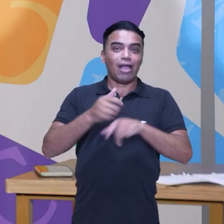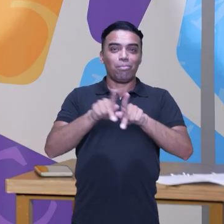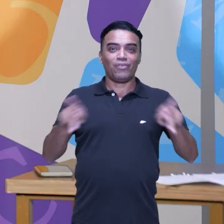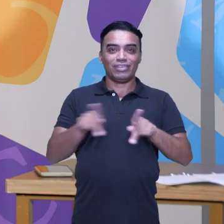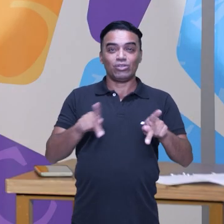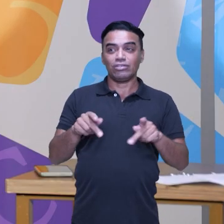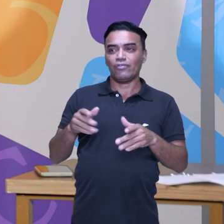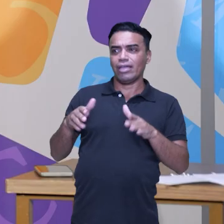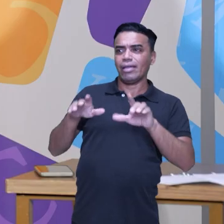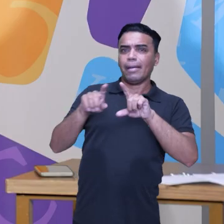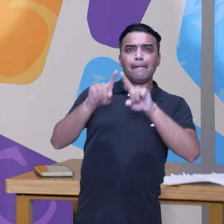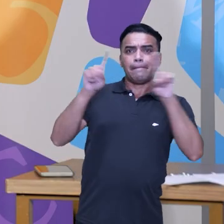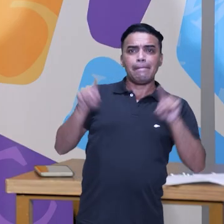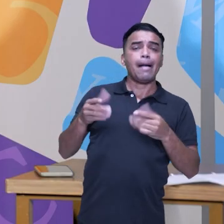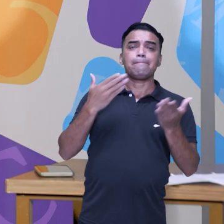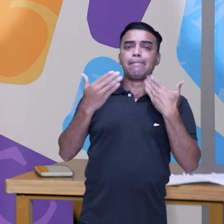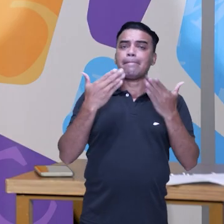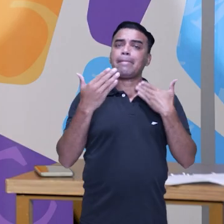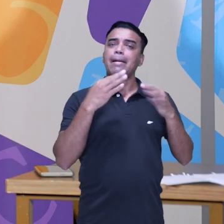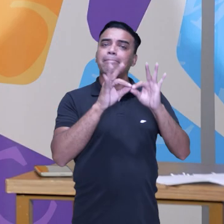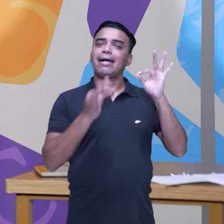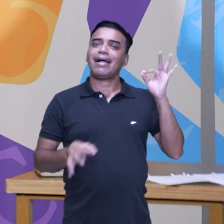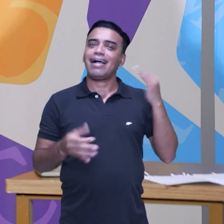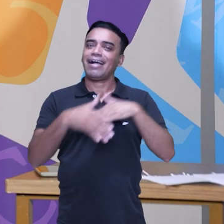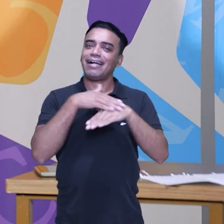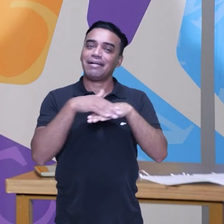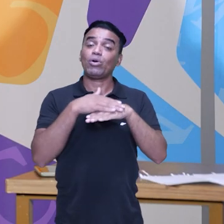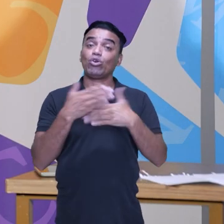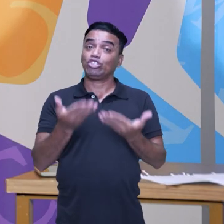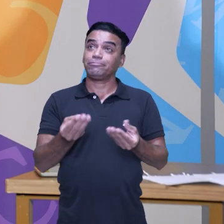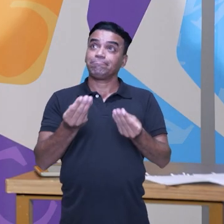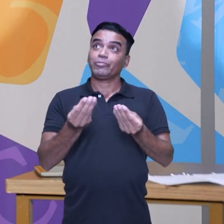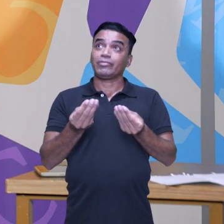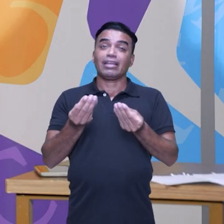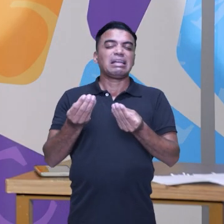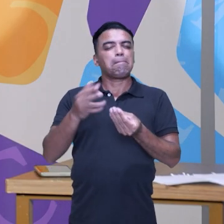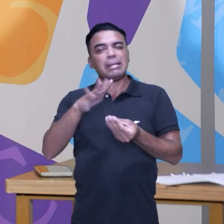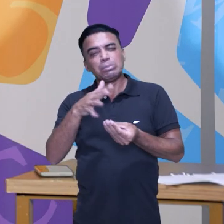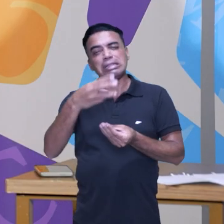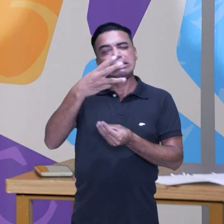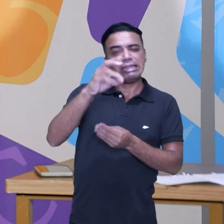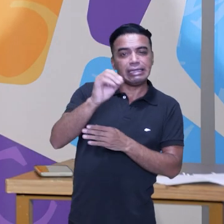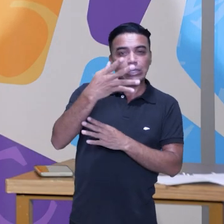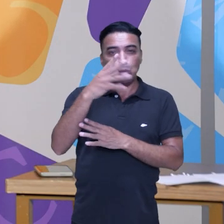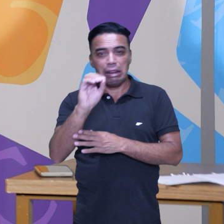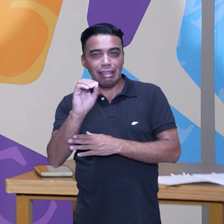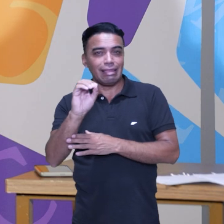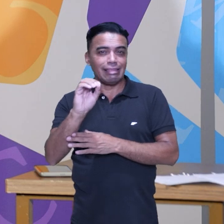né? Um bate-papo. Então é o que a gente vai fazer aqui, né? Bater um papo. Hoje eu recebo, em média, de 30 a 40